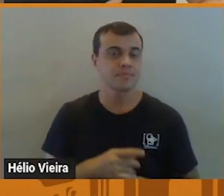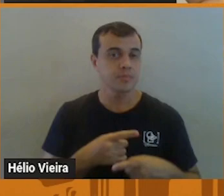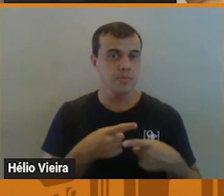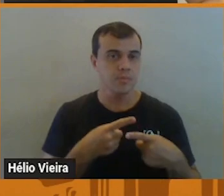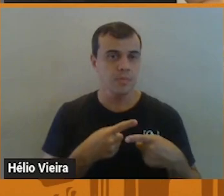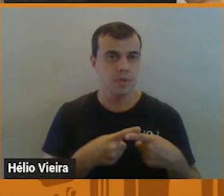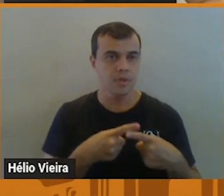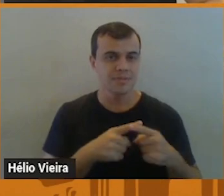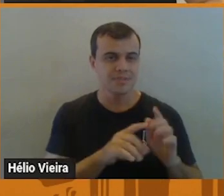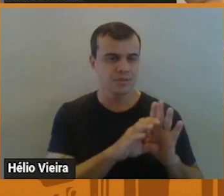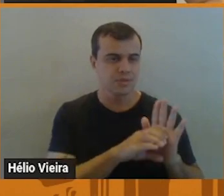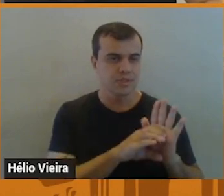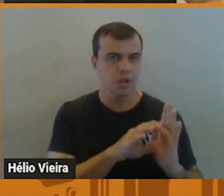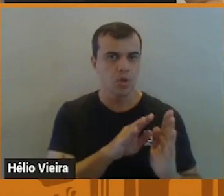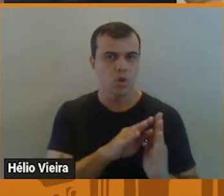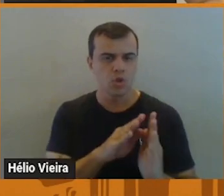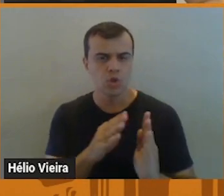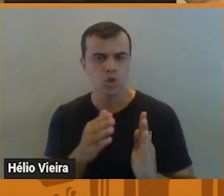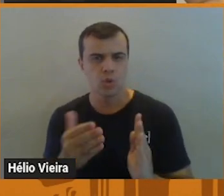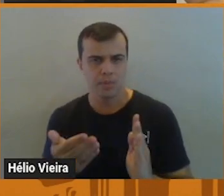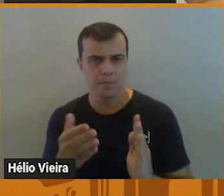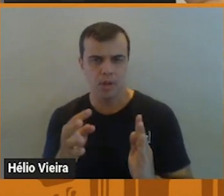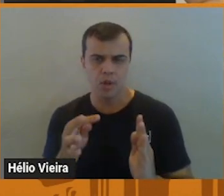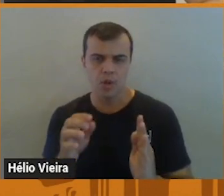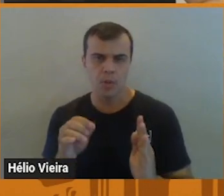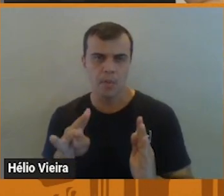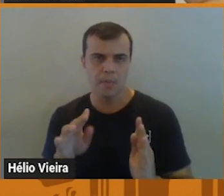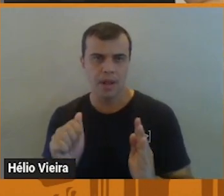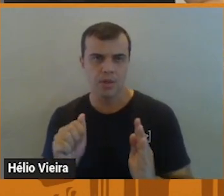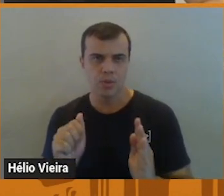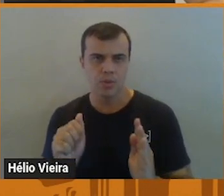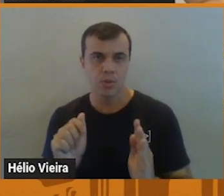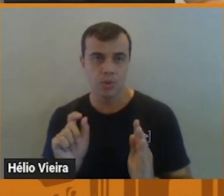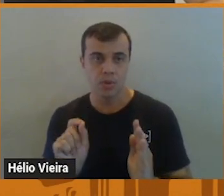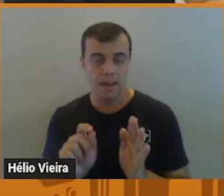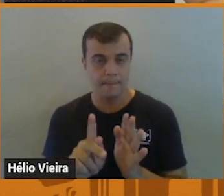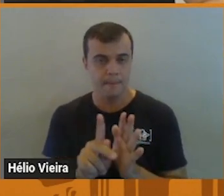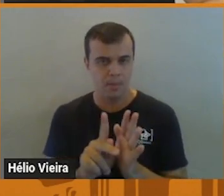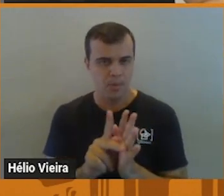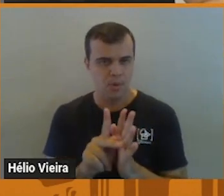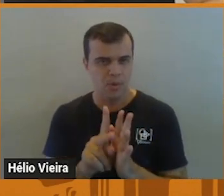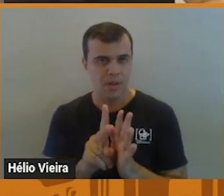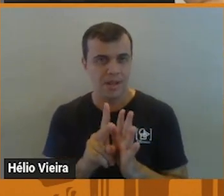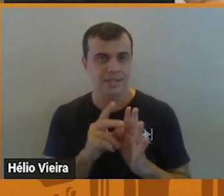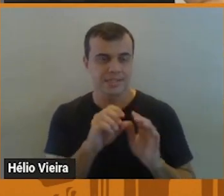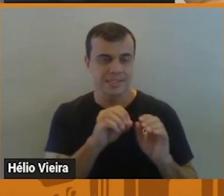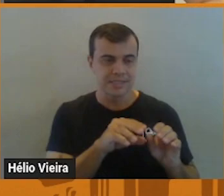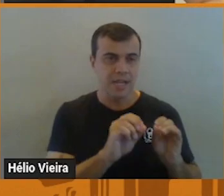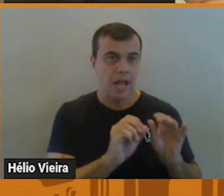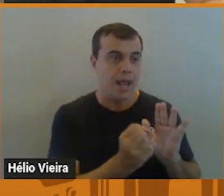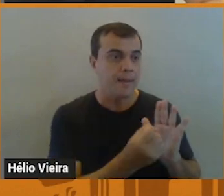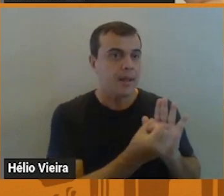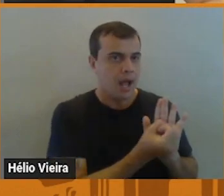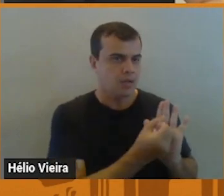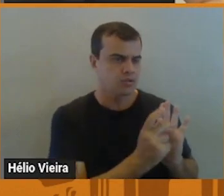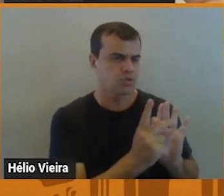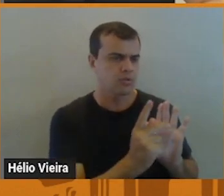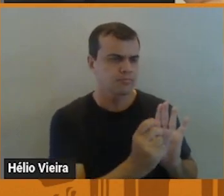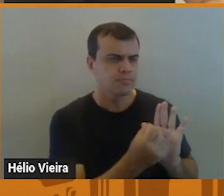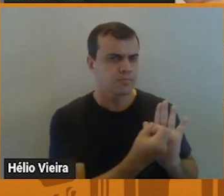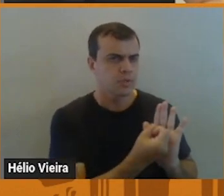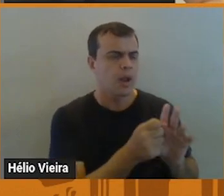o conceito de tombamento é um conceito que é trabalhado dentro de sala de aula. Ele é trabalhado quando